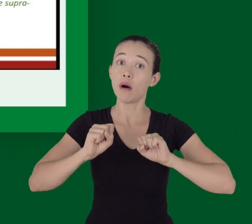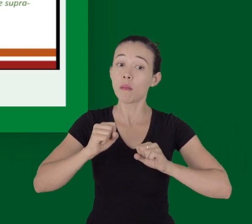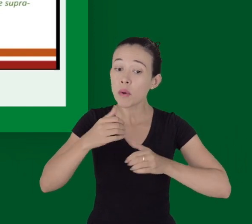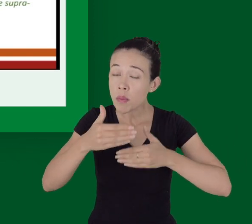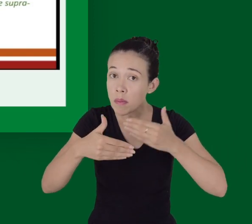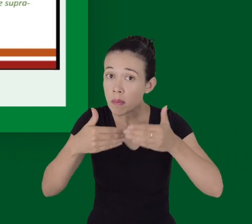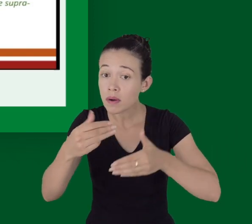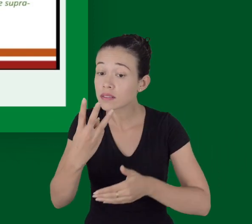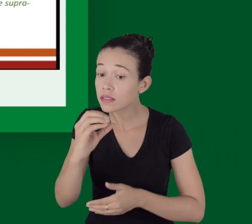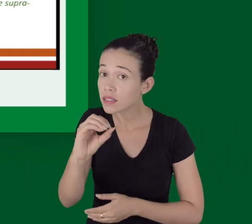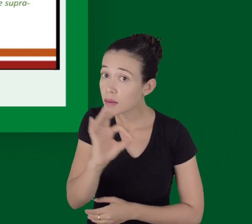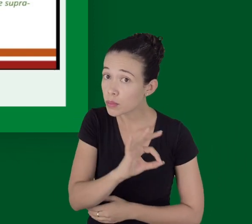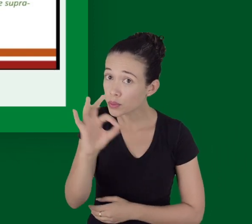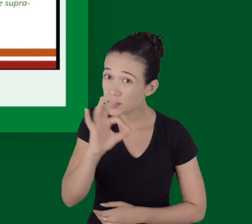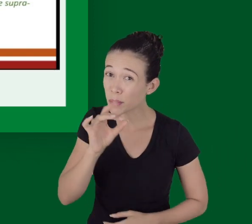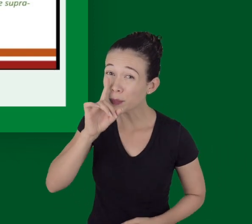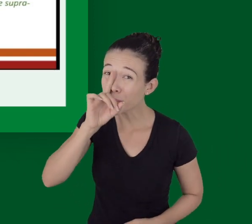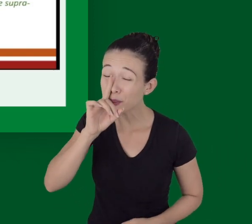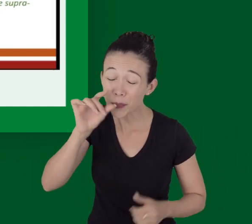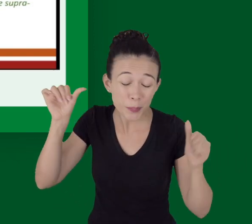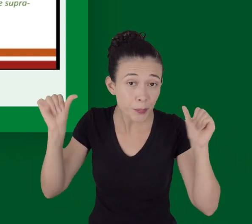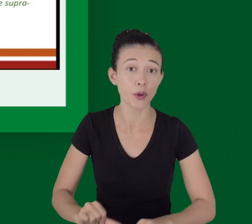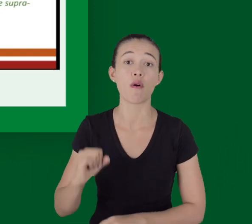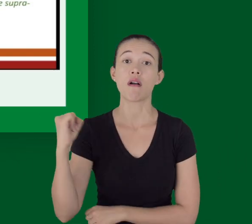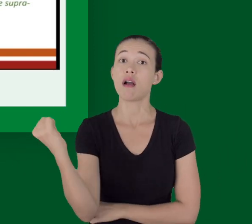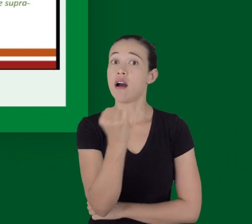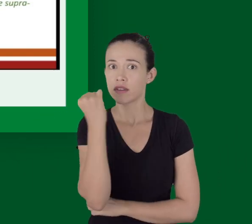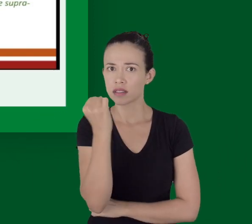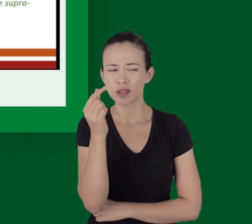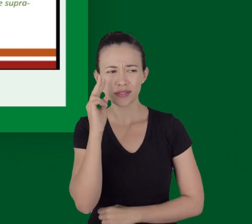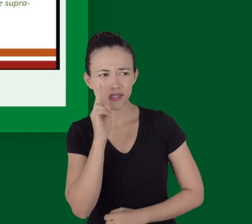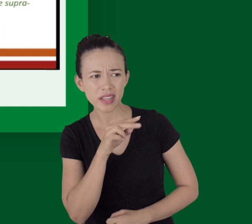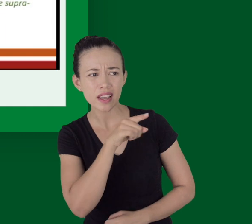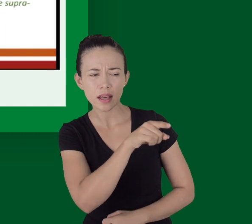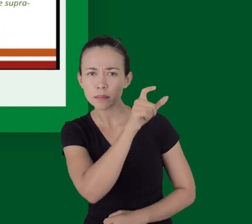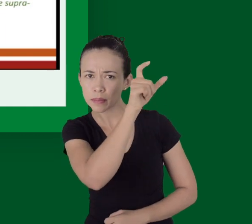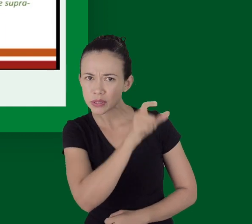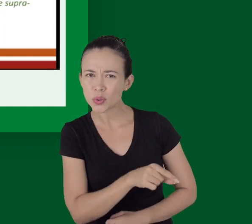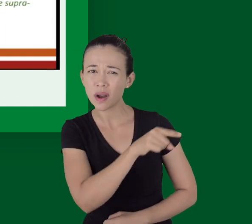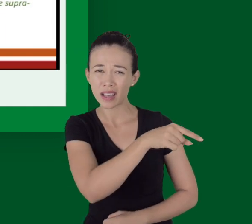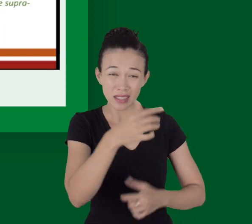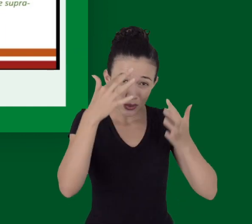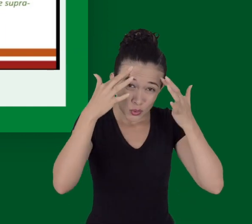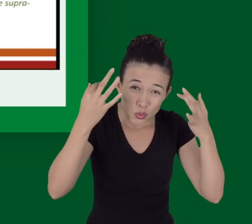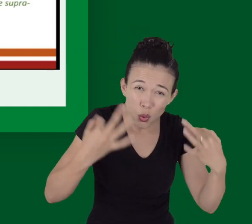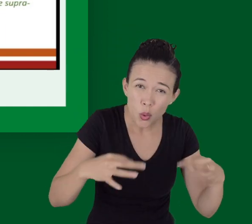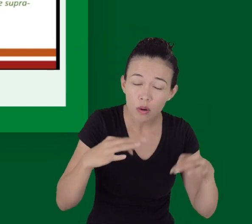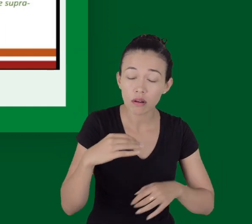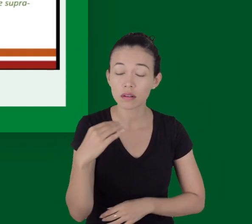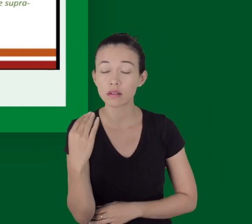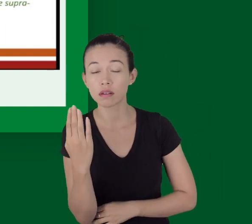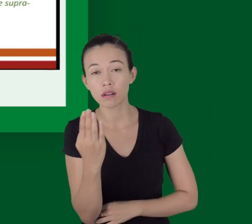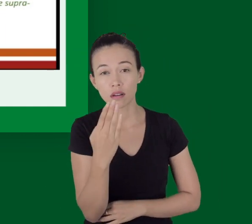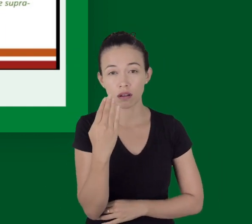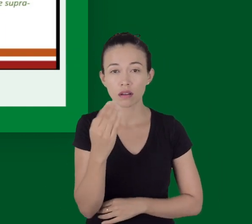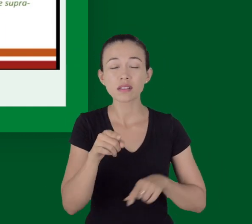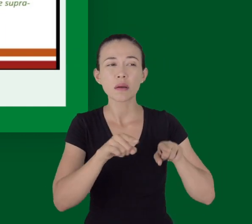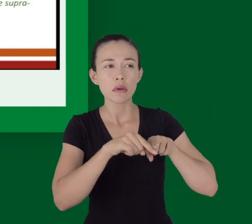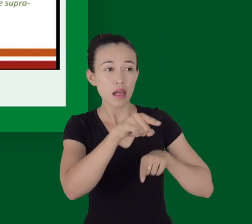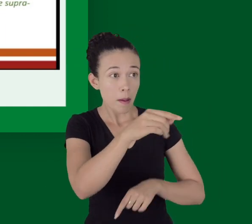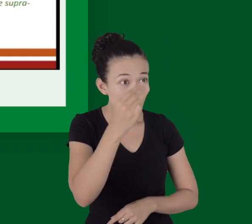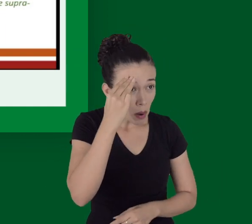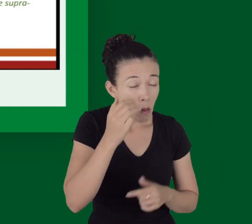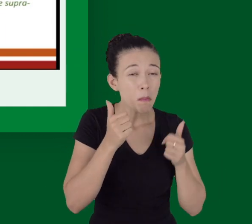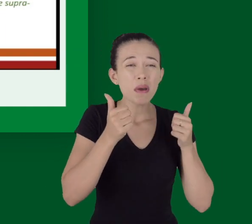gravidade. Então, um alerta para o paciente aqui. Queixa cefaleia, alteração na memória, vertigem, amnésia, pós,